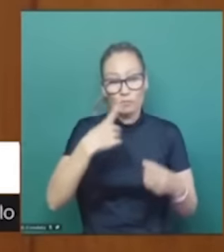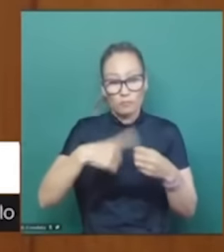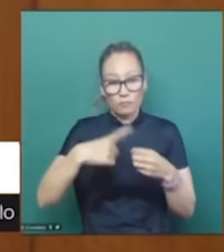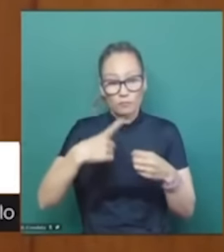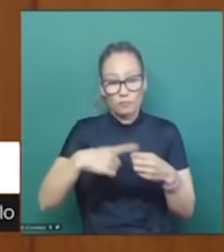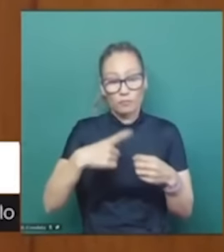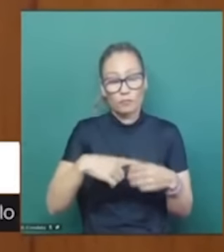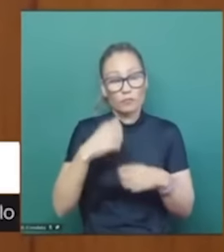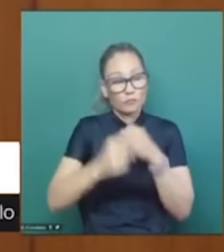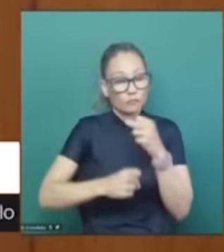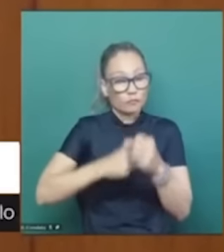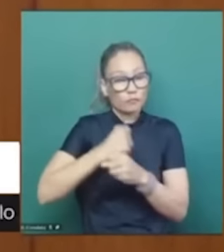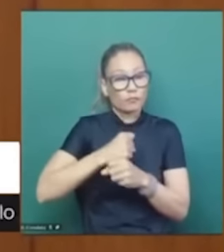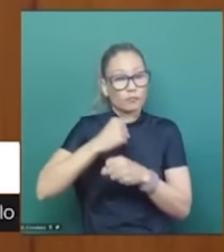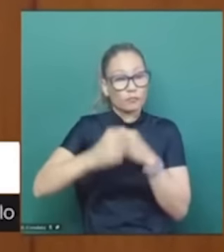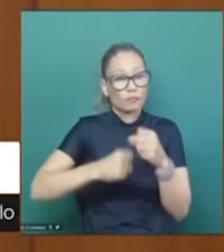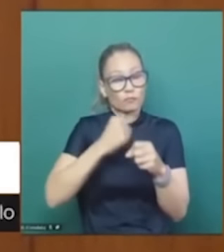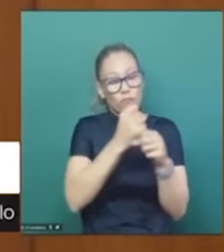os relatores e